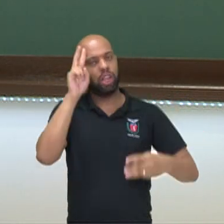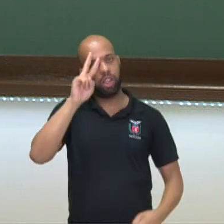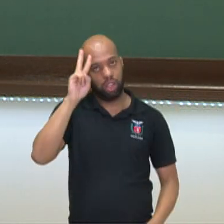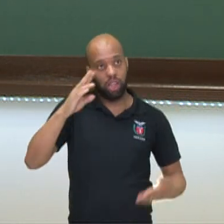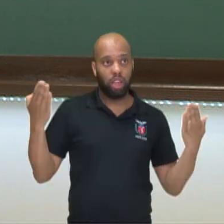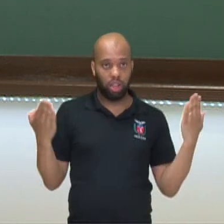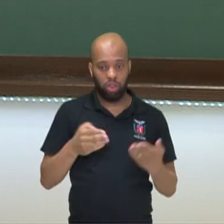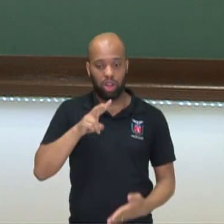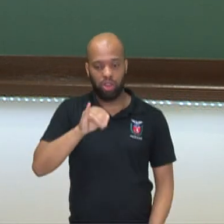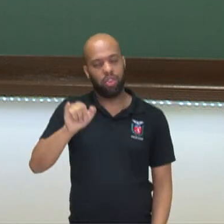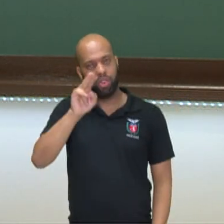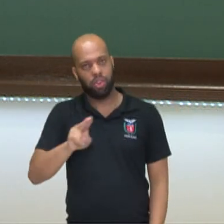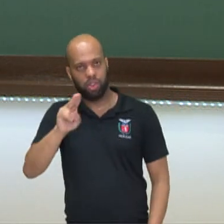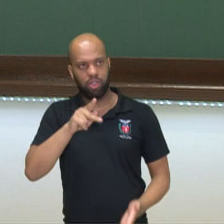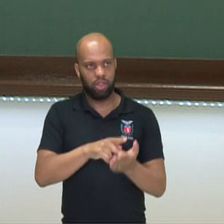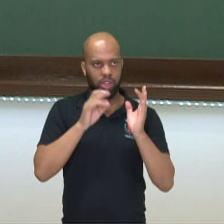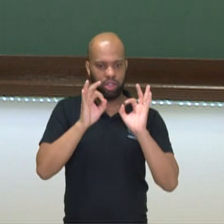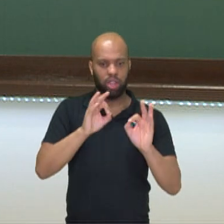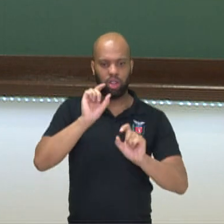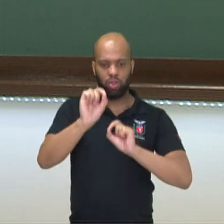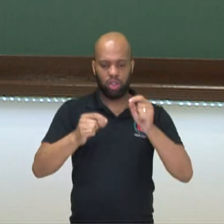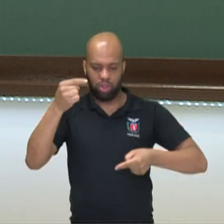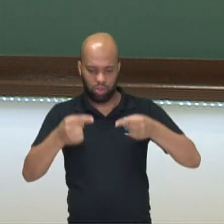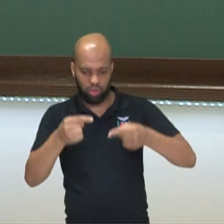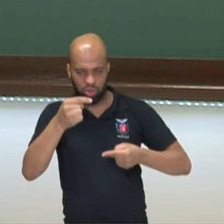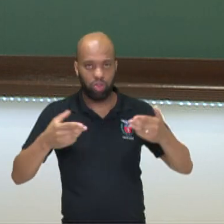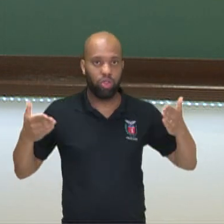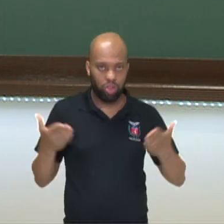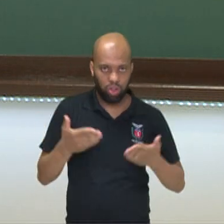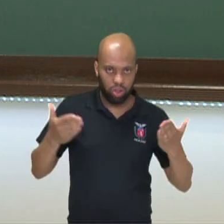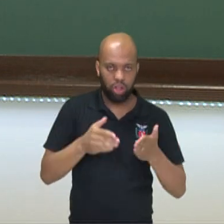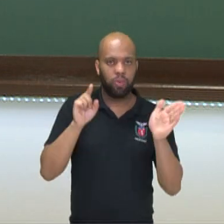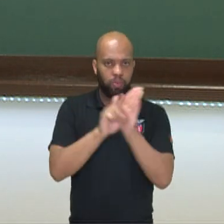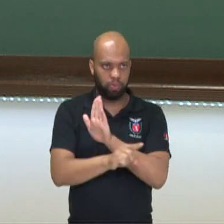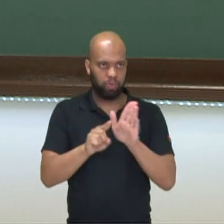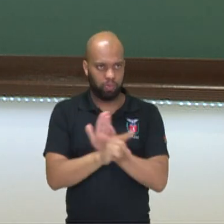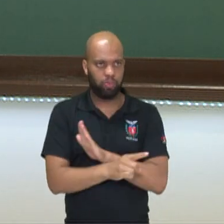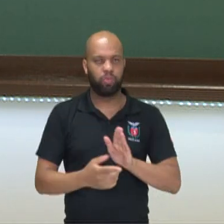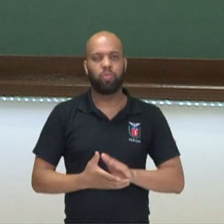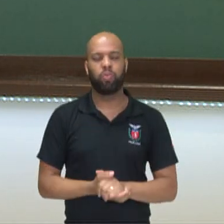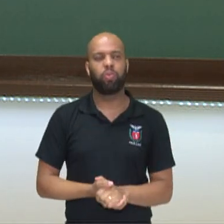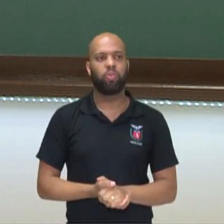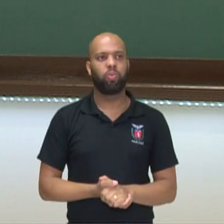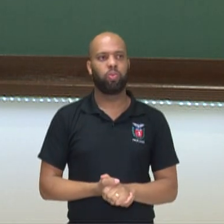vai aplicar o que nós discutimos até o momento num exercício.